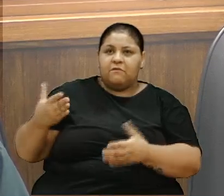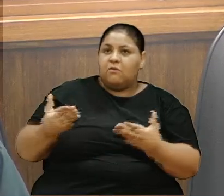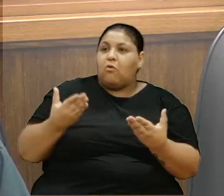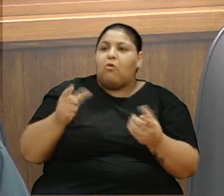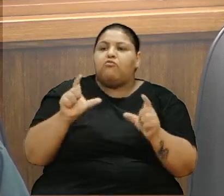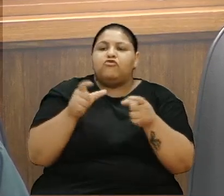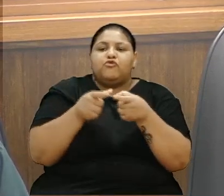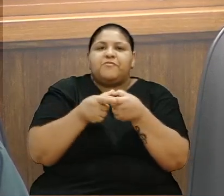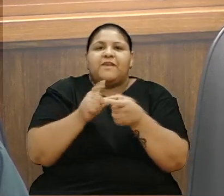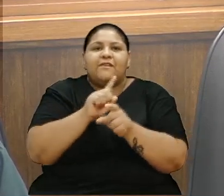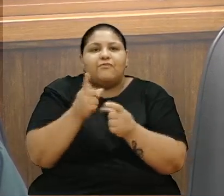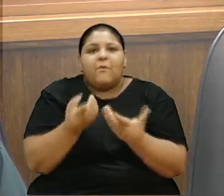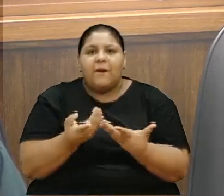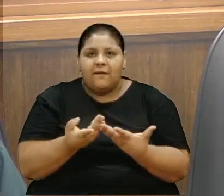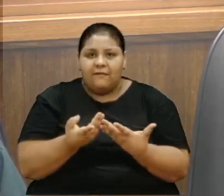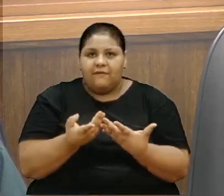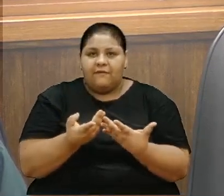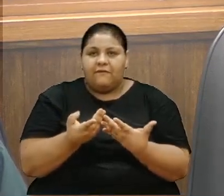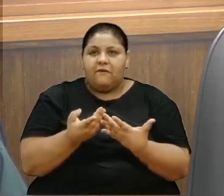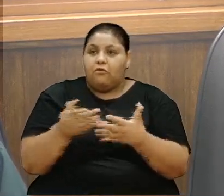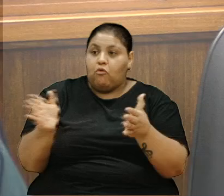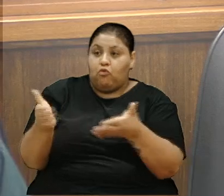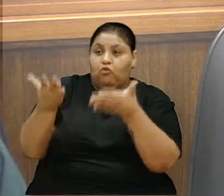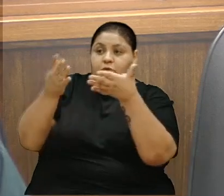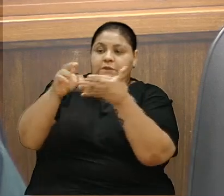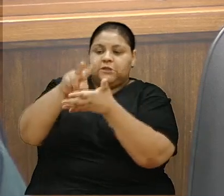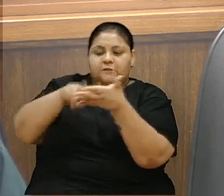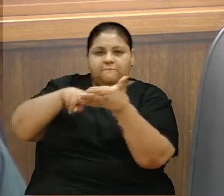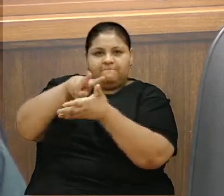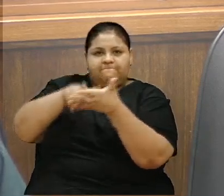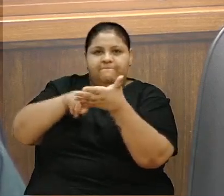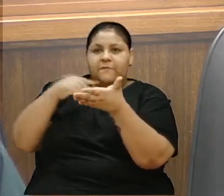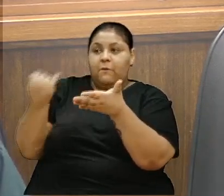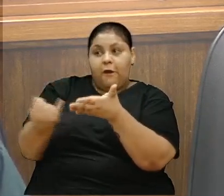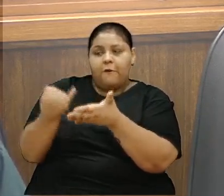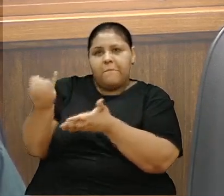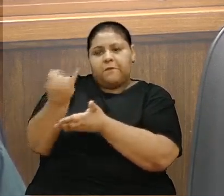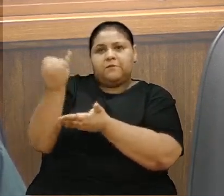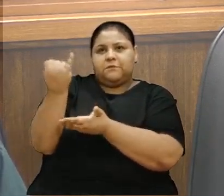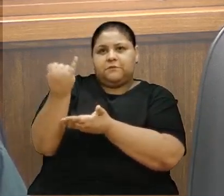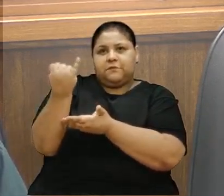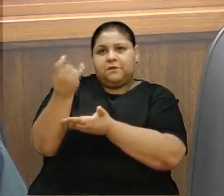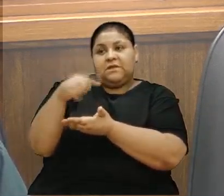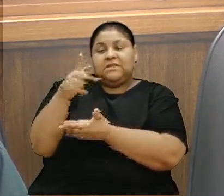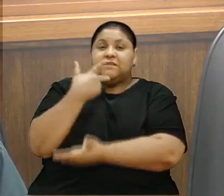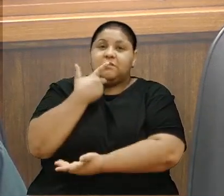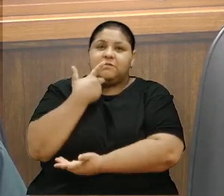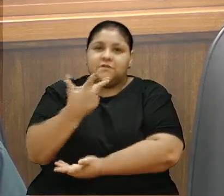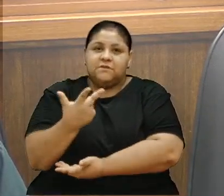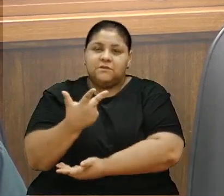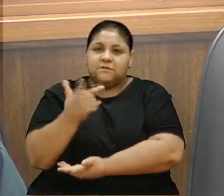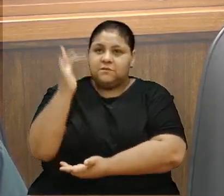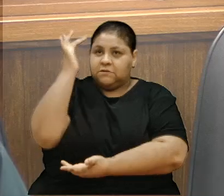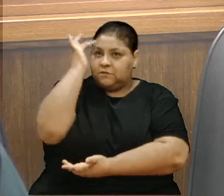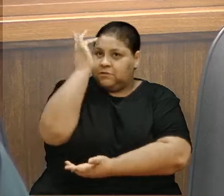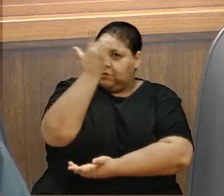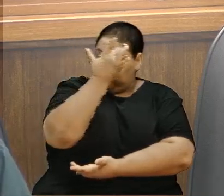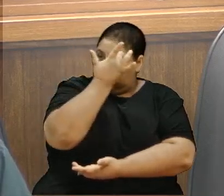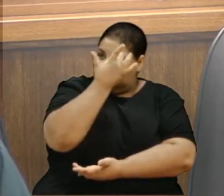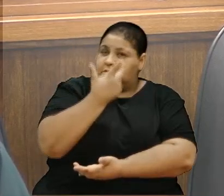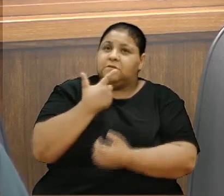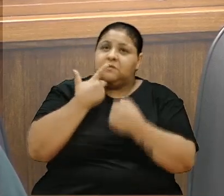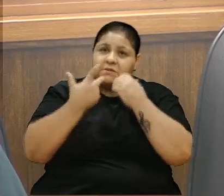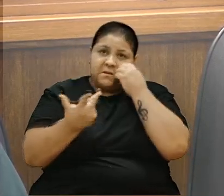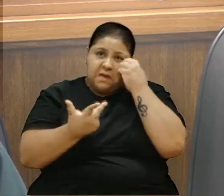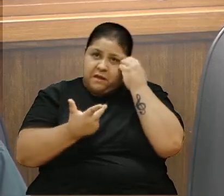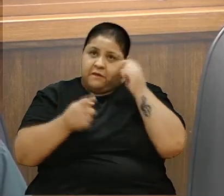pequeno, sendo que não é. O incentivo à leitura é fundamental. Quando a gente fala da saúde mental, a gente está